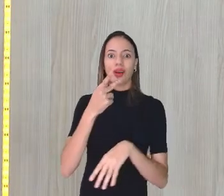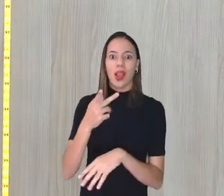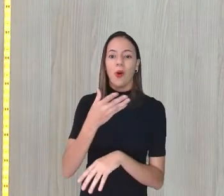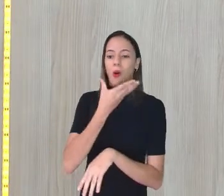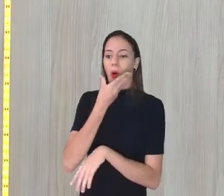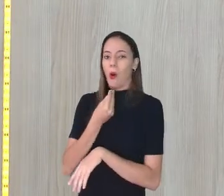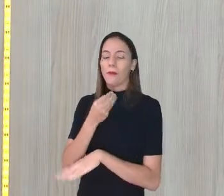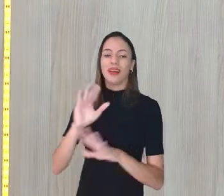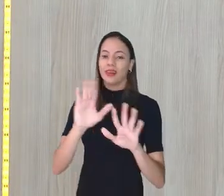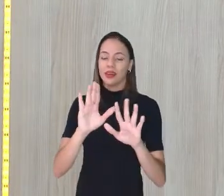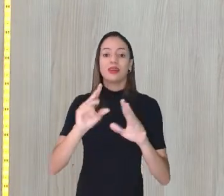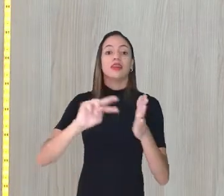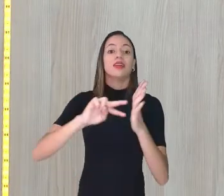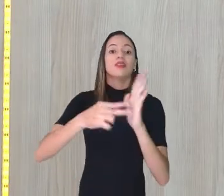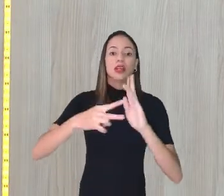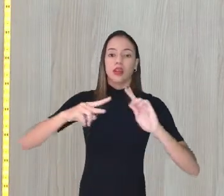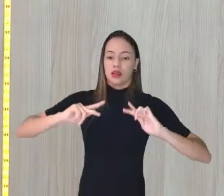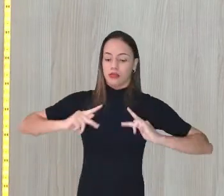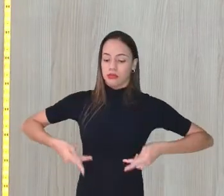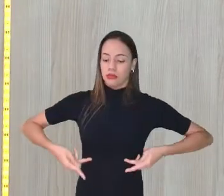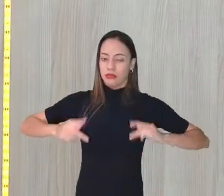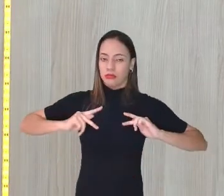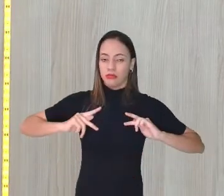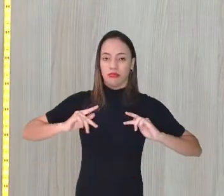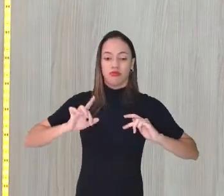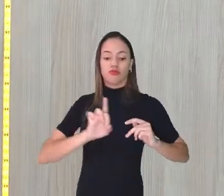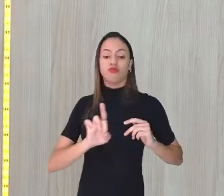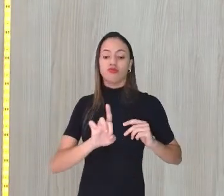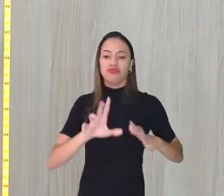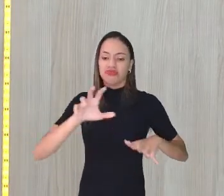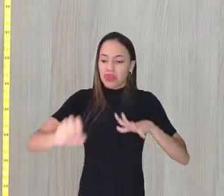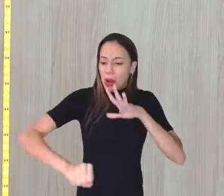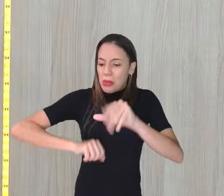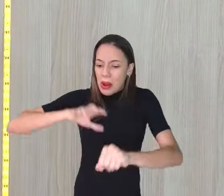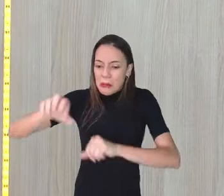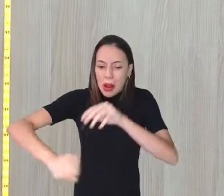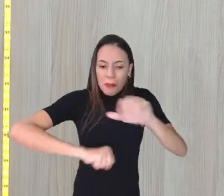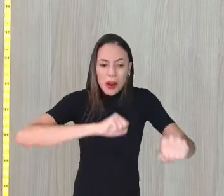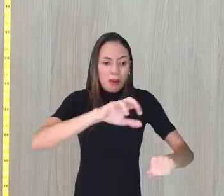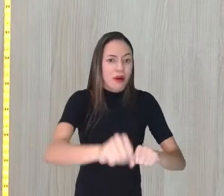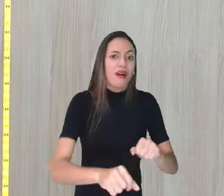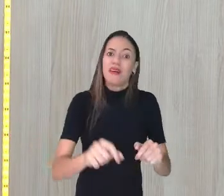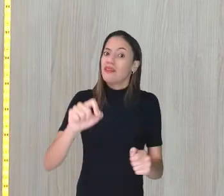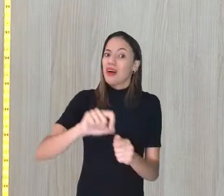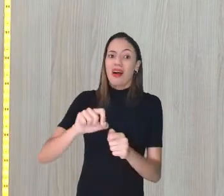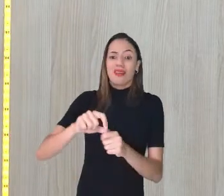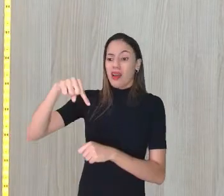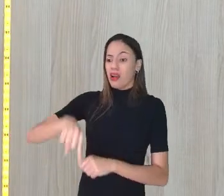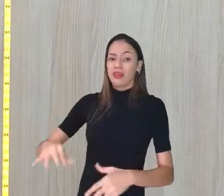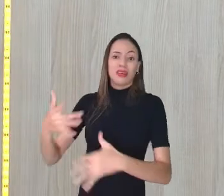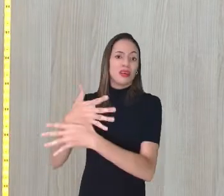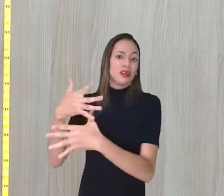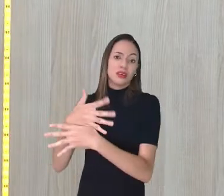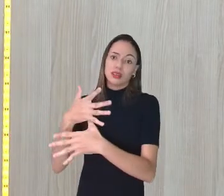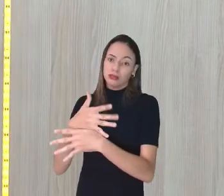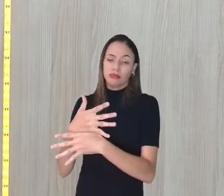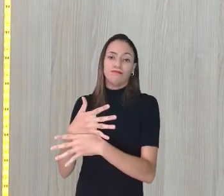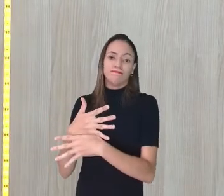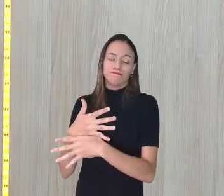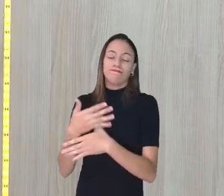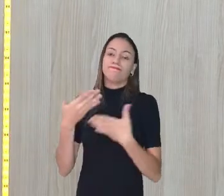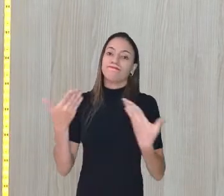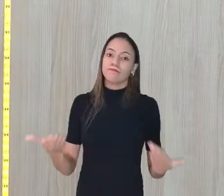ser humano, né? Chegar e intervir de qualquer jeito, né? Como é muito feito aqui nas áreas urbanas. E aí a gente está